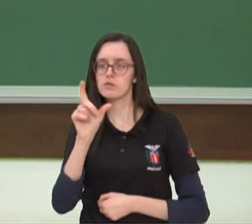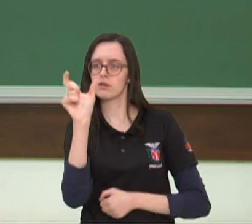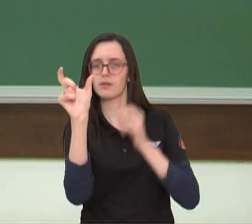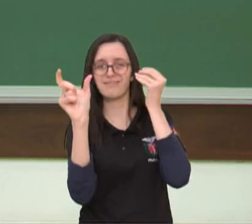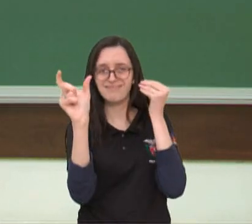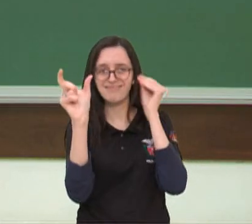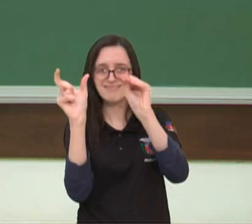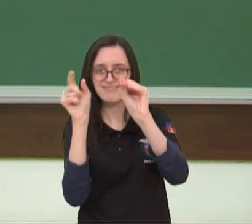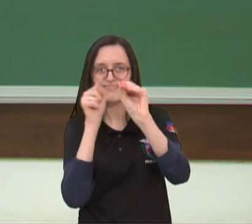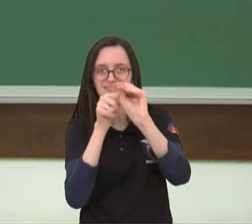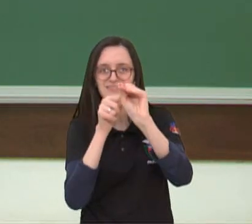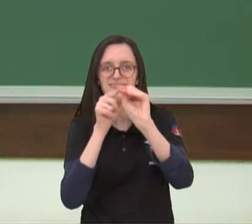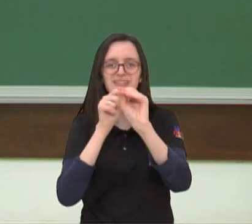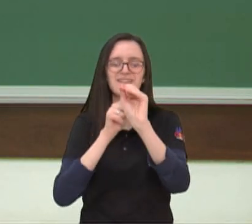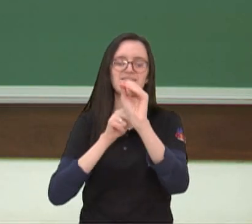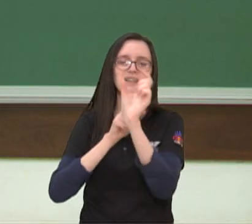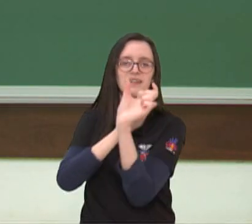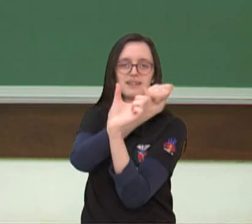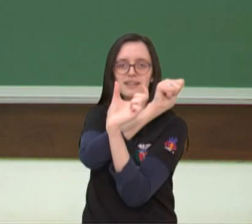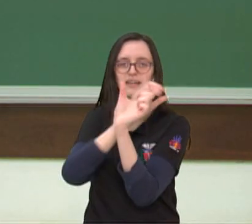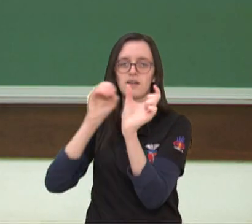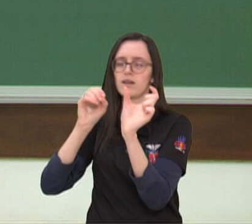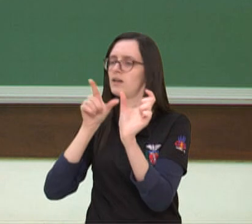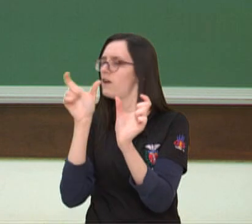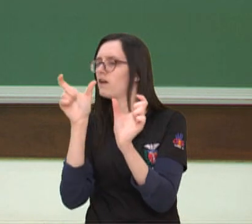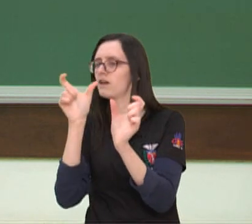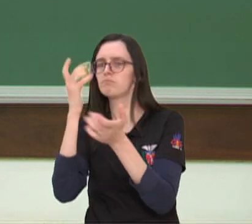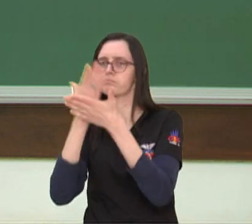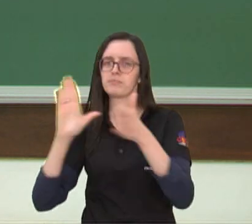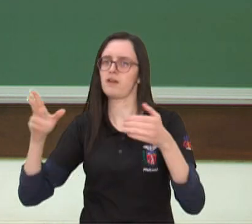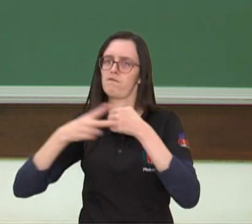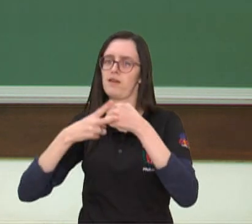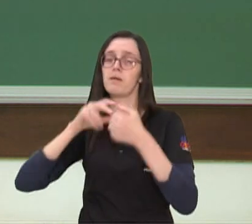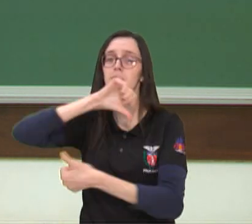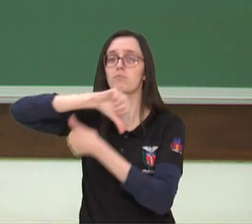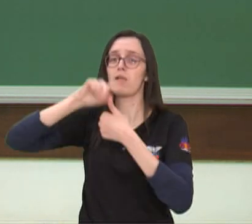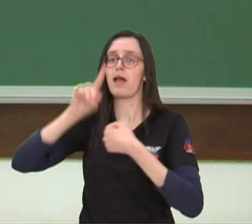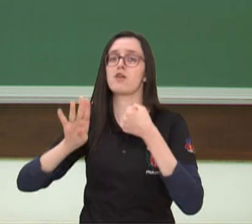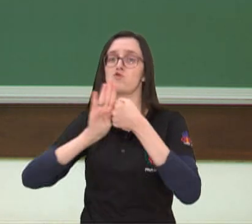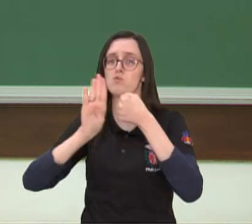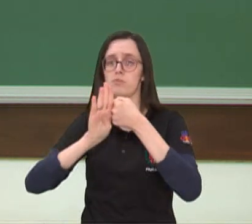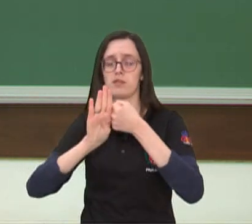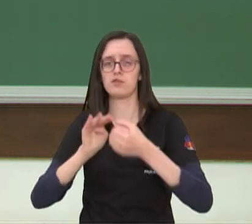artigo antes de verbo, o meu verbo deixa de ser verbo e passa a ser um